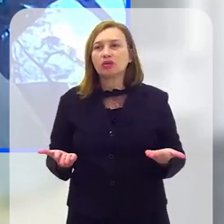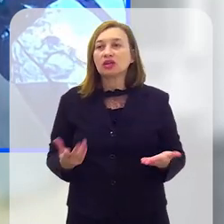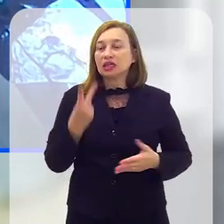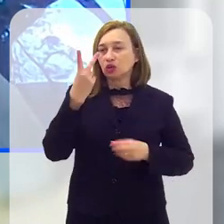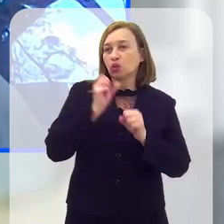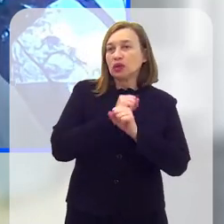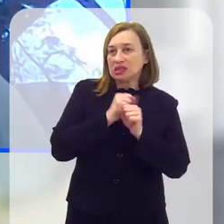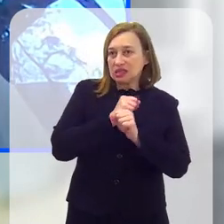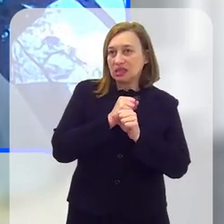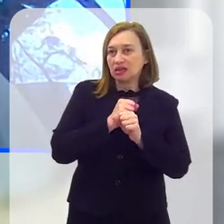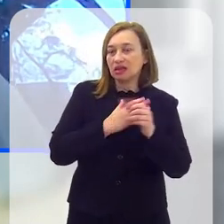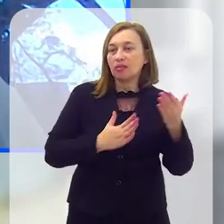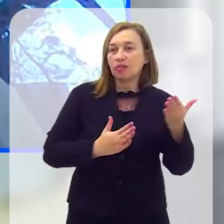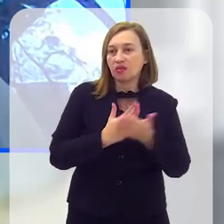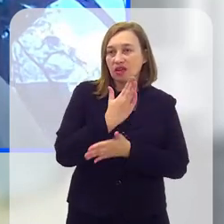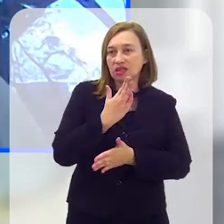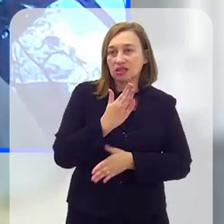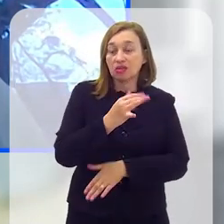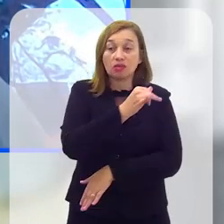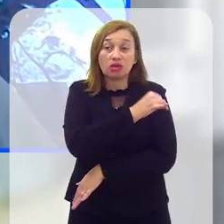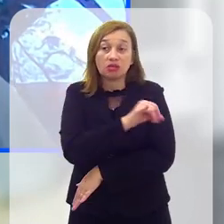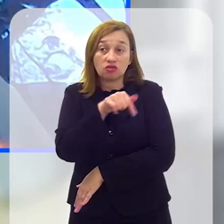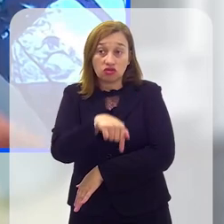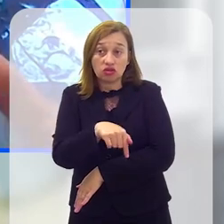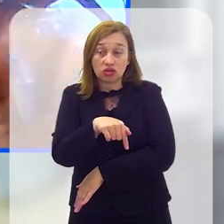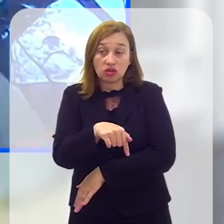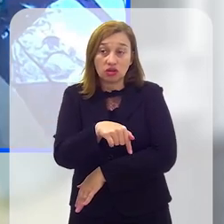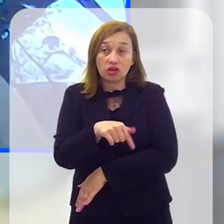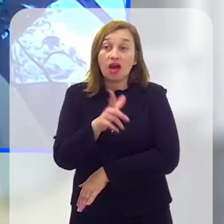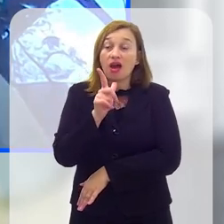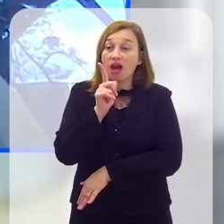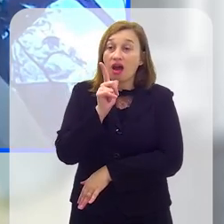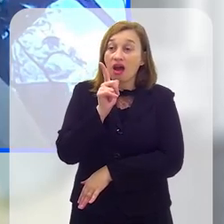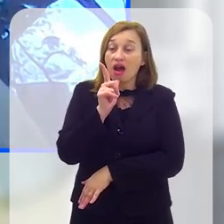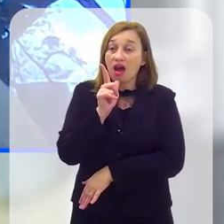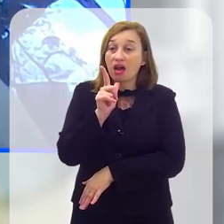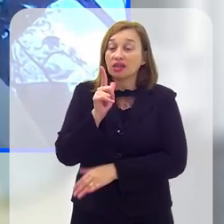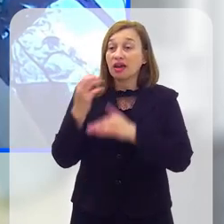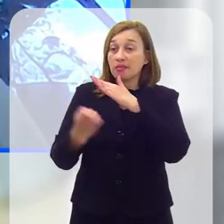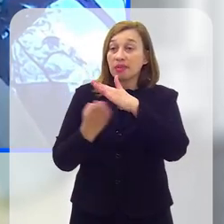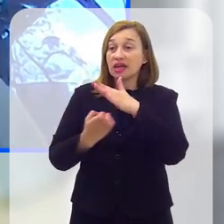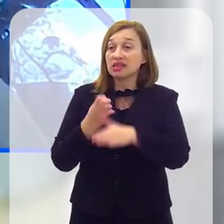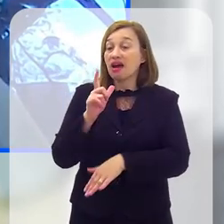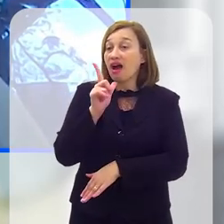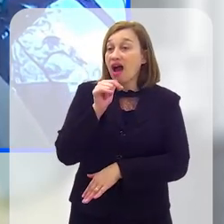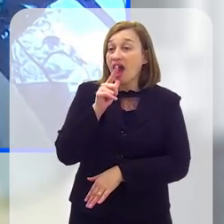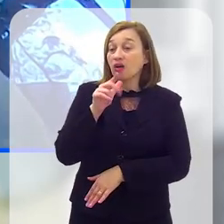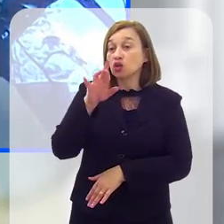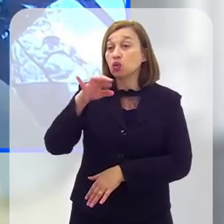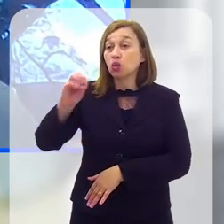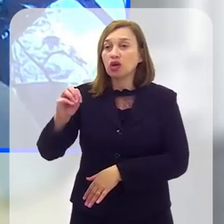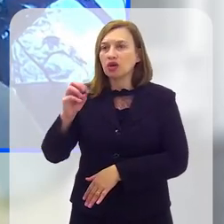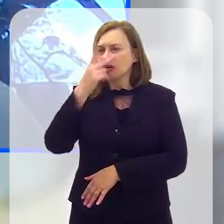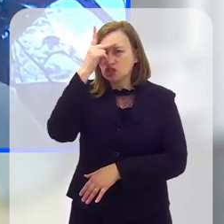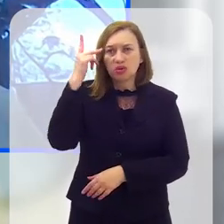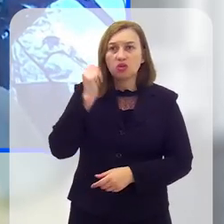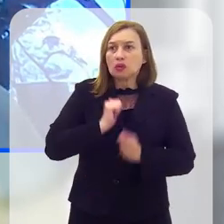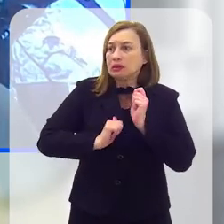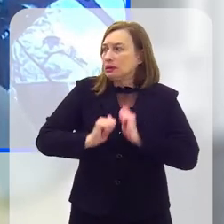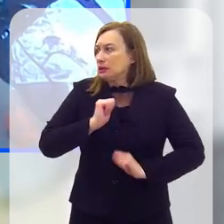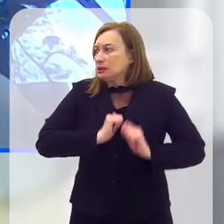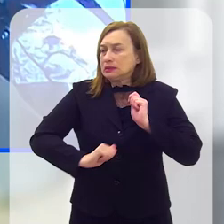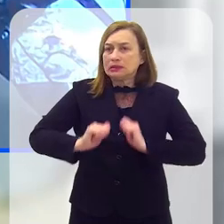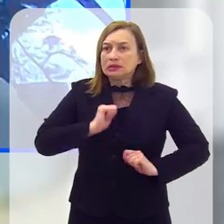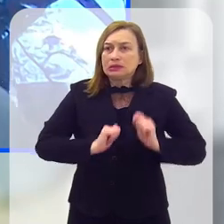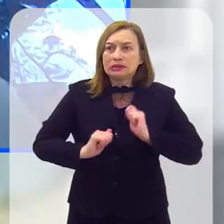Então, vai fazer 2 anos a concessão aqui no Rio de Janeiro, por exemplo, da Águas do Rio, quando ela começou a operar. E o pessoal já tem a